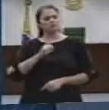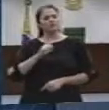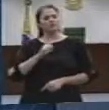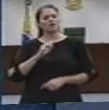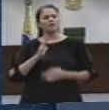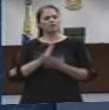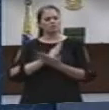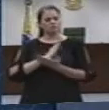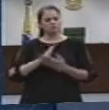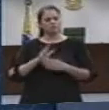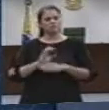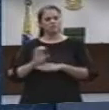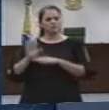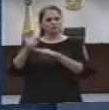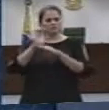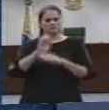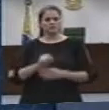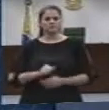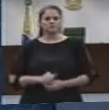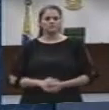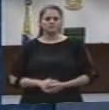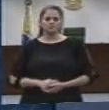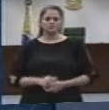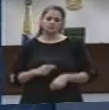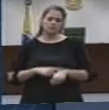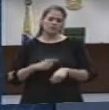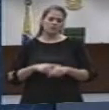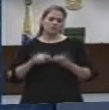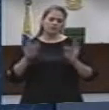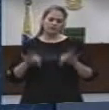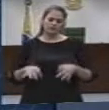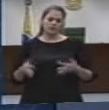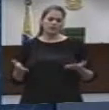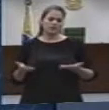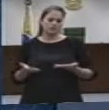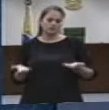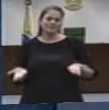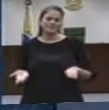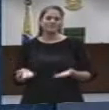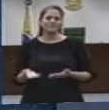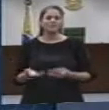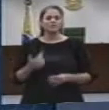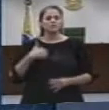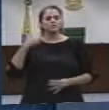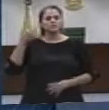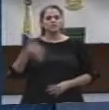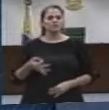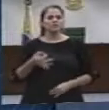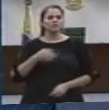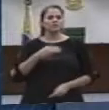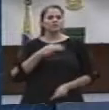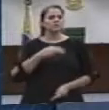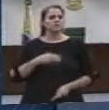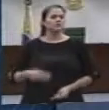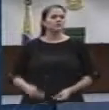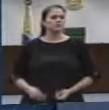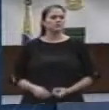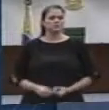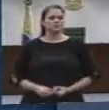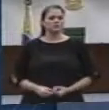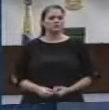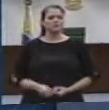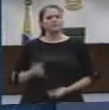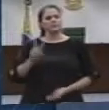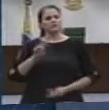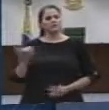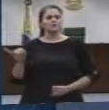aqui eu tenho certeza que os nossos ministros do Supremo uma um vazamento vai fazer um